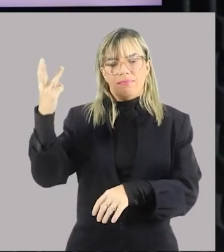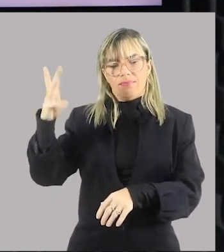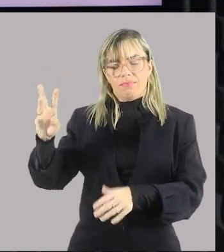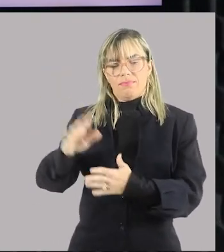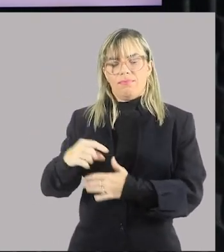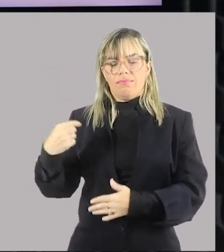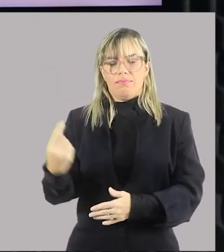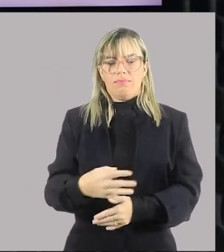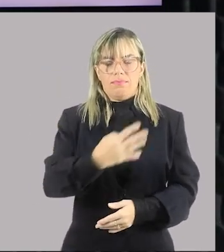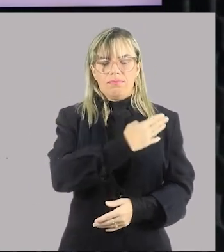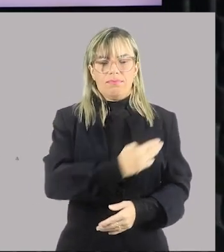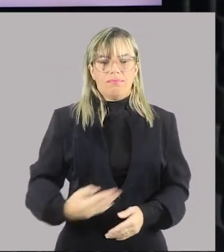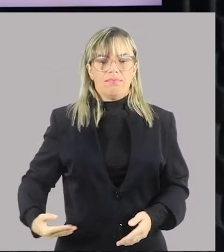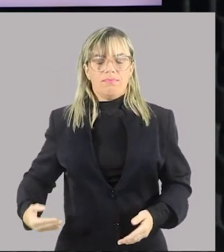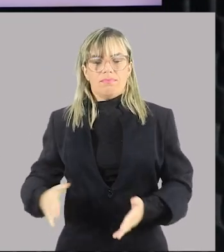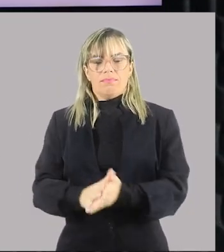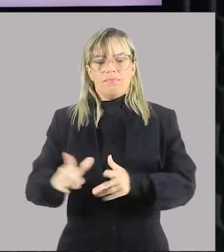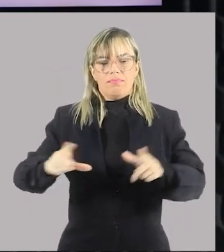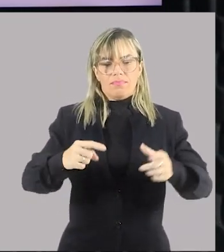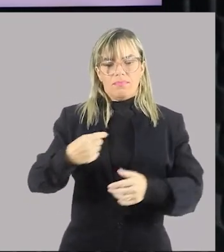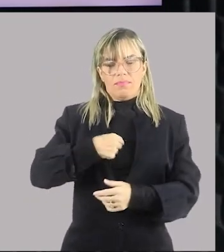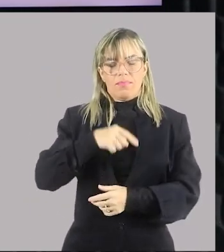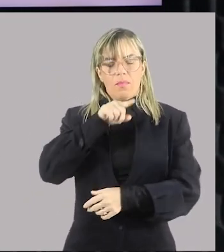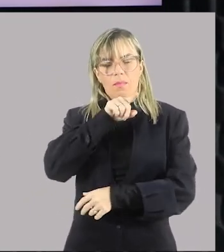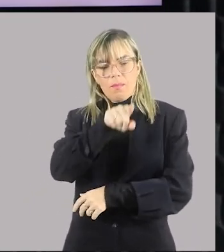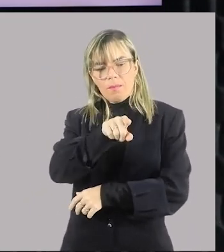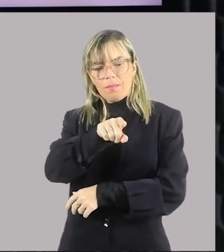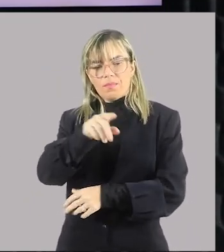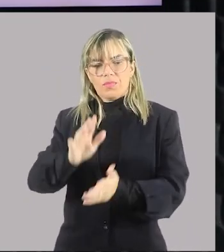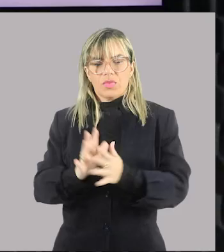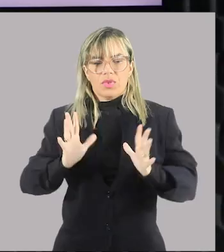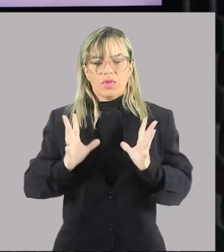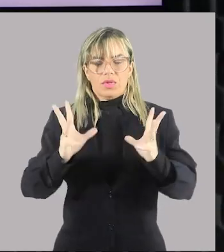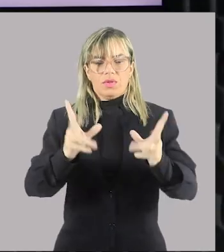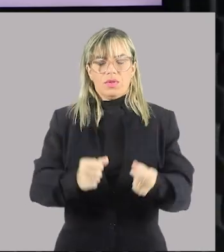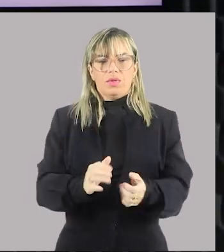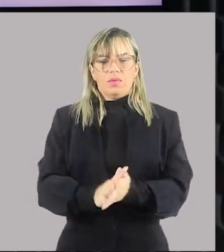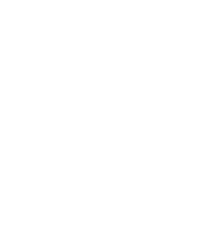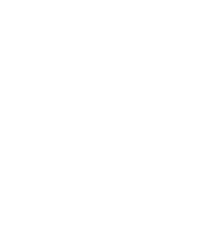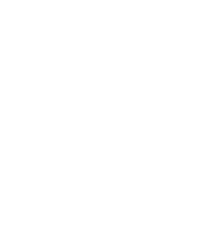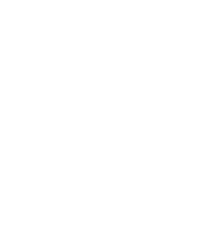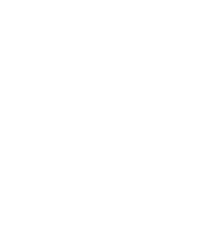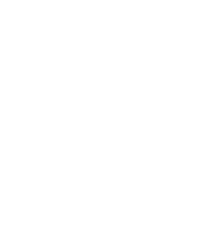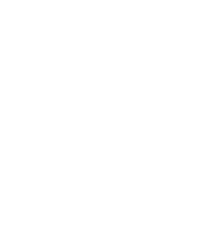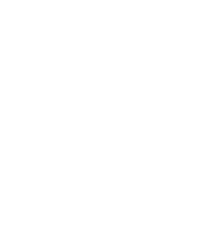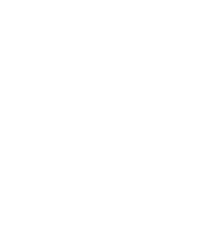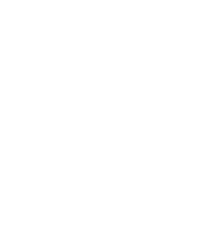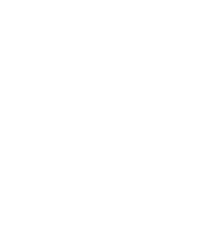nosso governo, trabalhando para mim, para você, para todos. Beijo, galera.